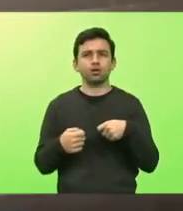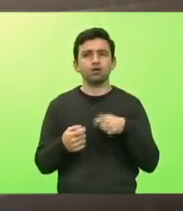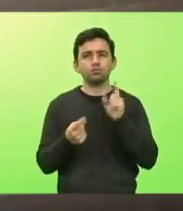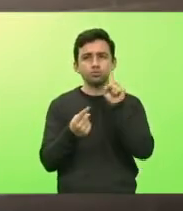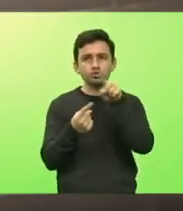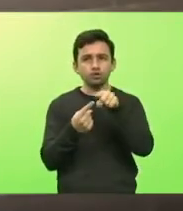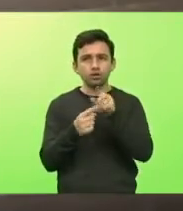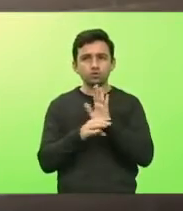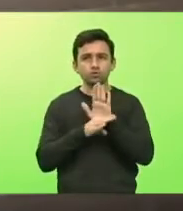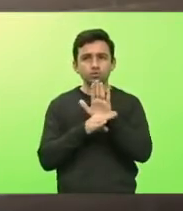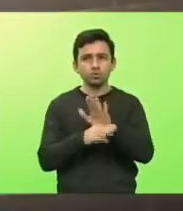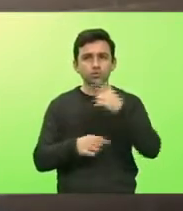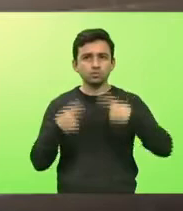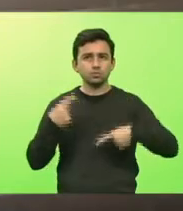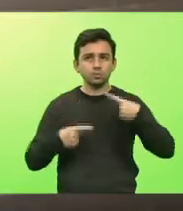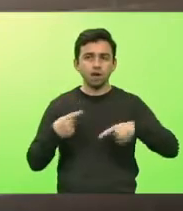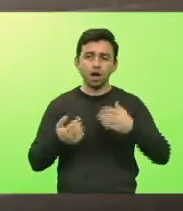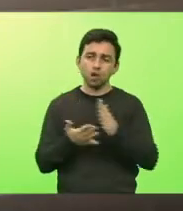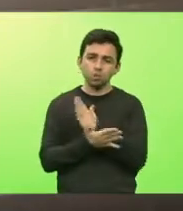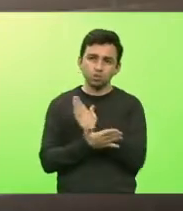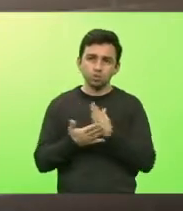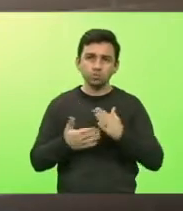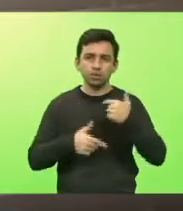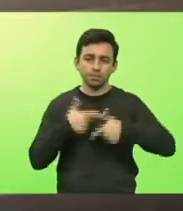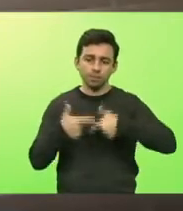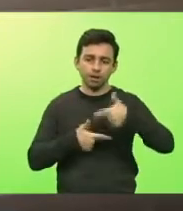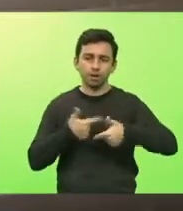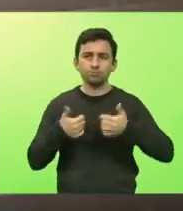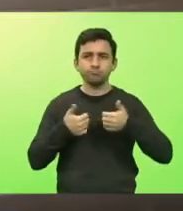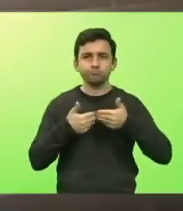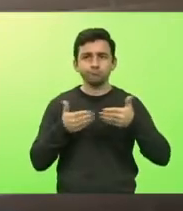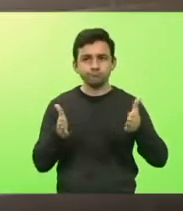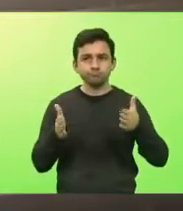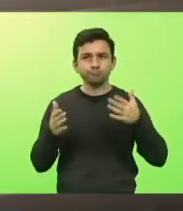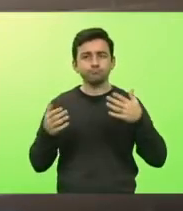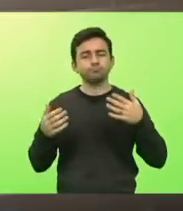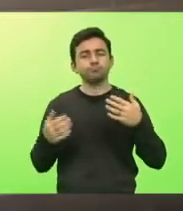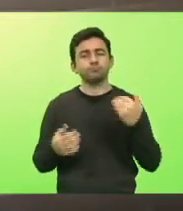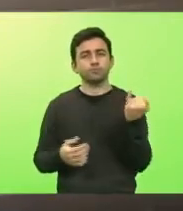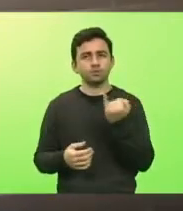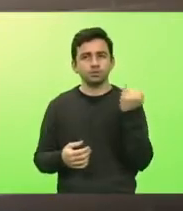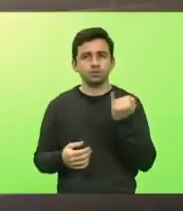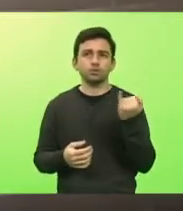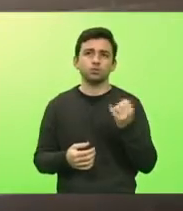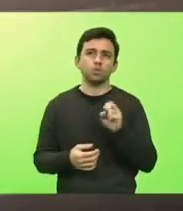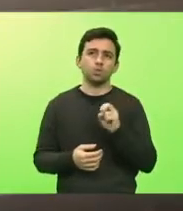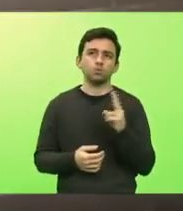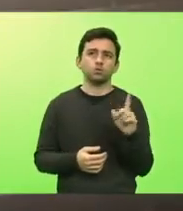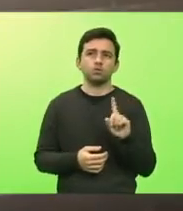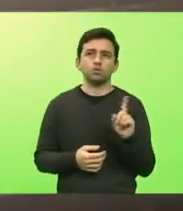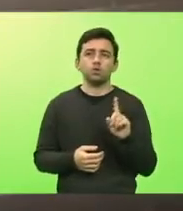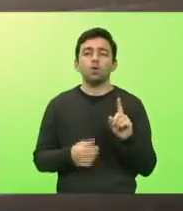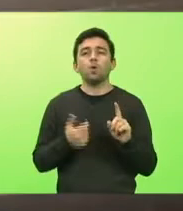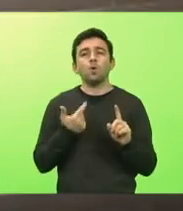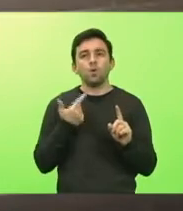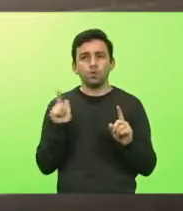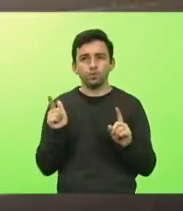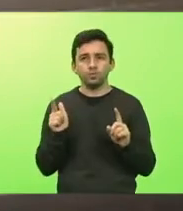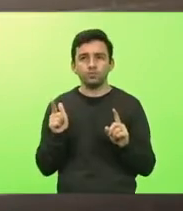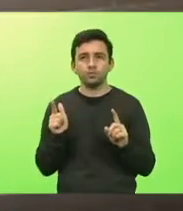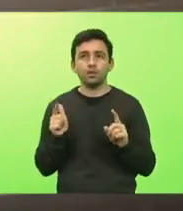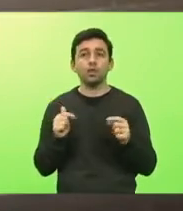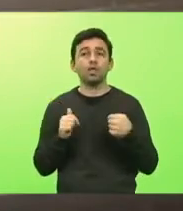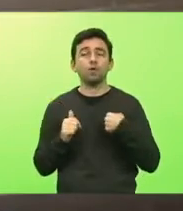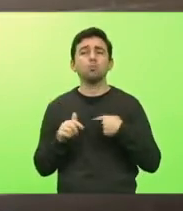discussão da abertura de algumas atividades essenciais ou não. Esse é um ponto. O outro ponto é, eu me pergunto,